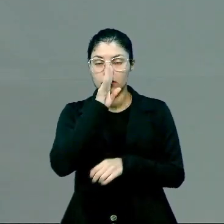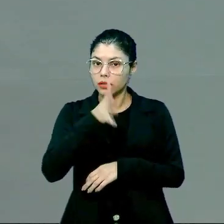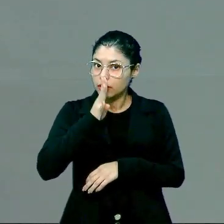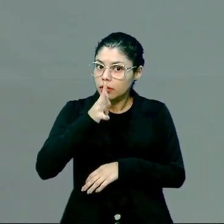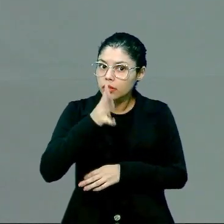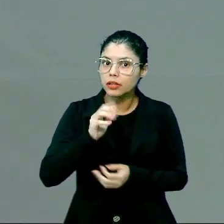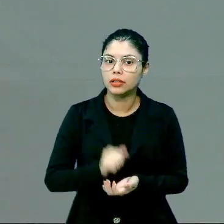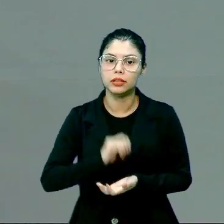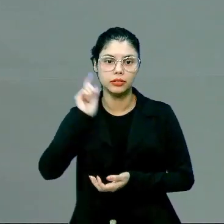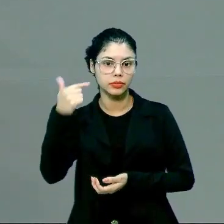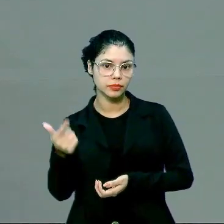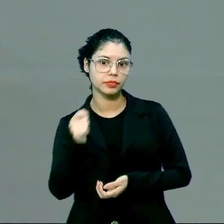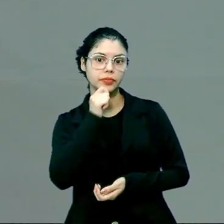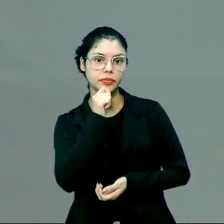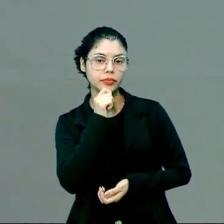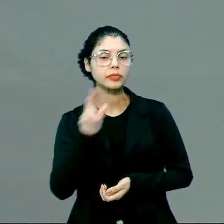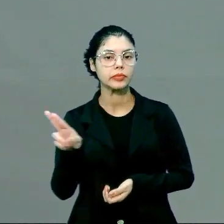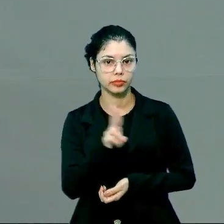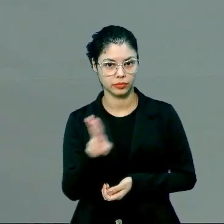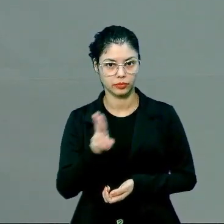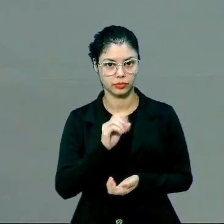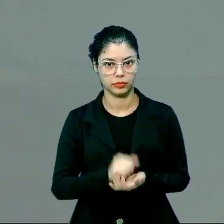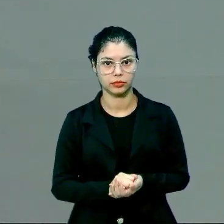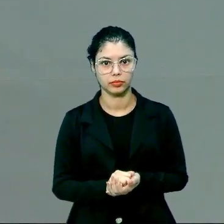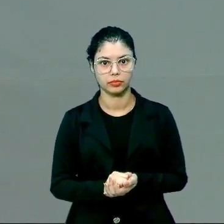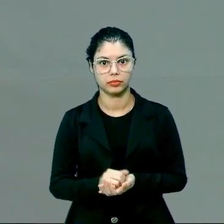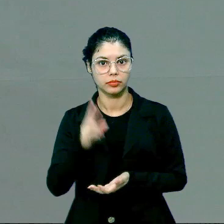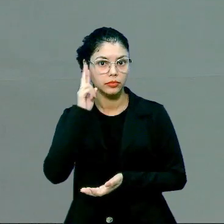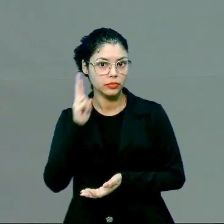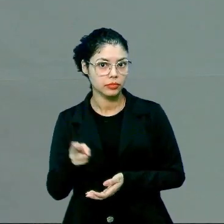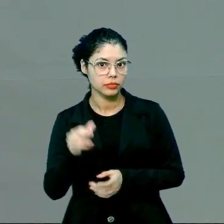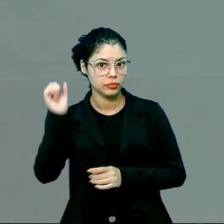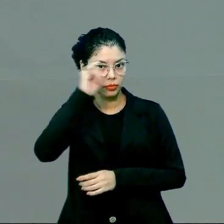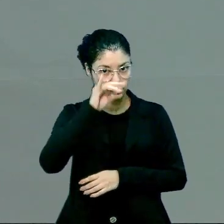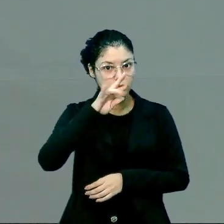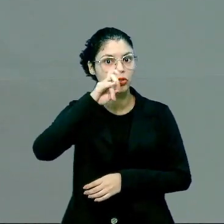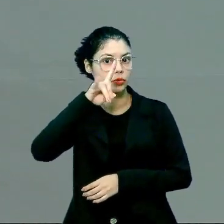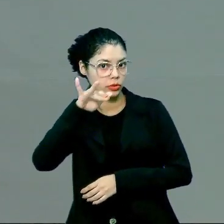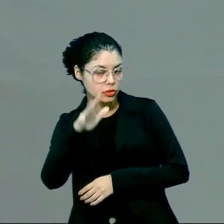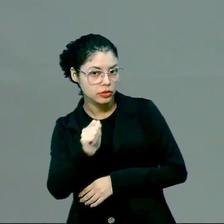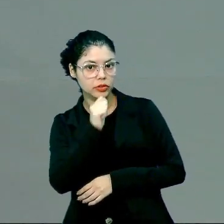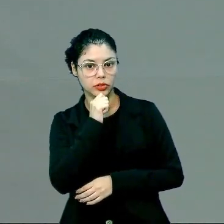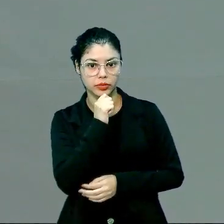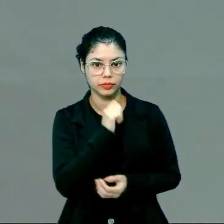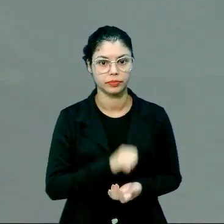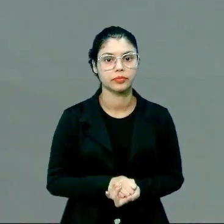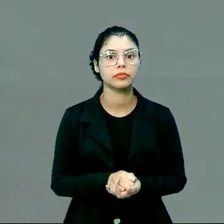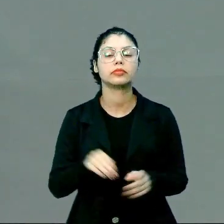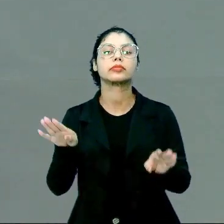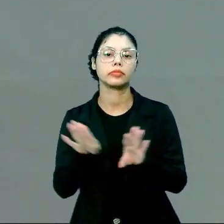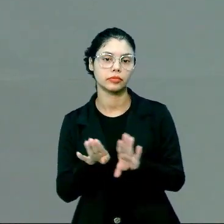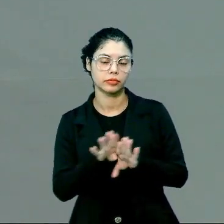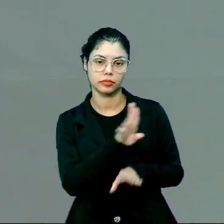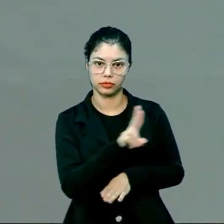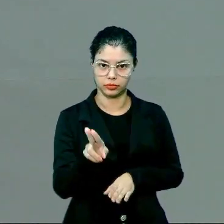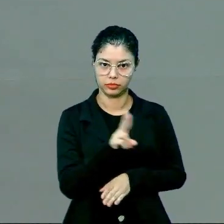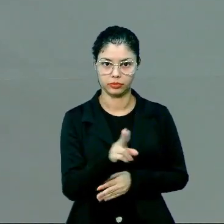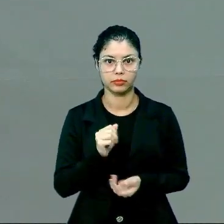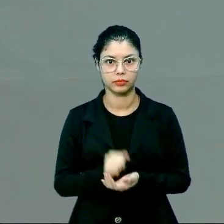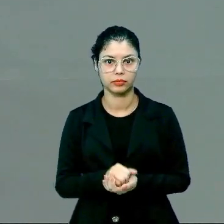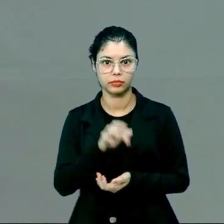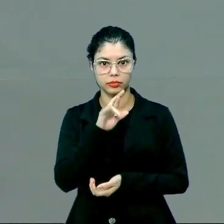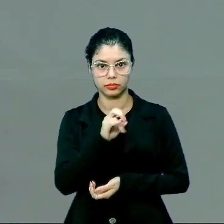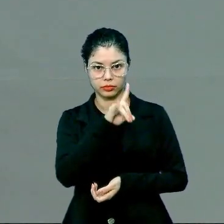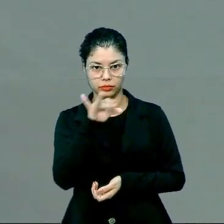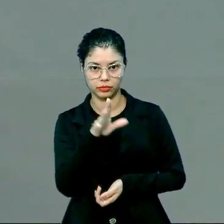crítica àquilo que eles chamaram de razão iluminista, que nós chamamos de razão iluminista, e eles chamaram de